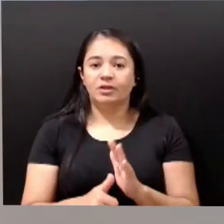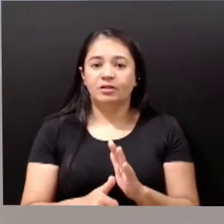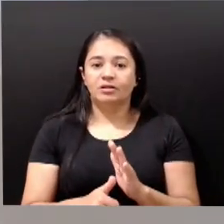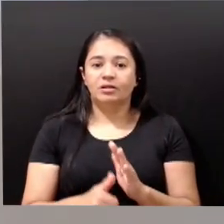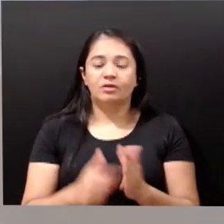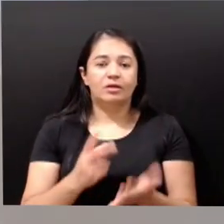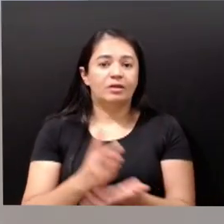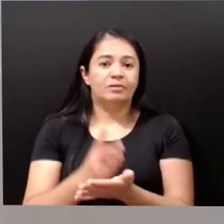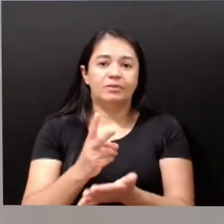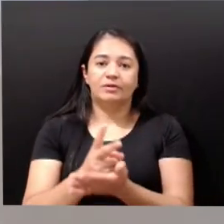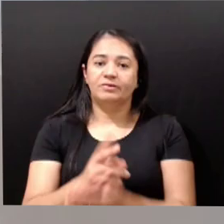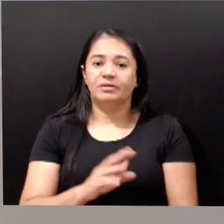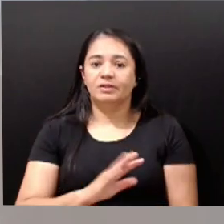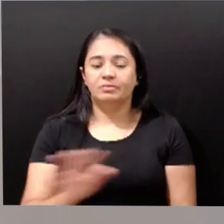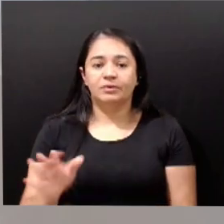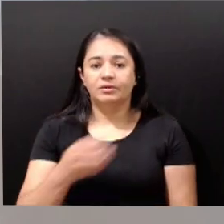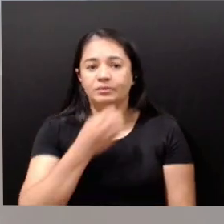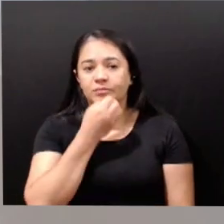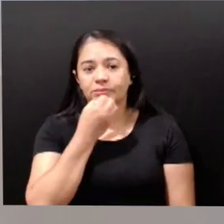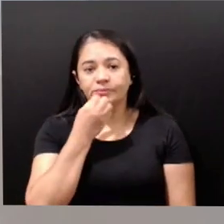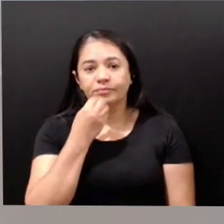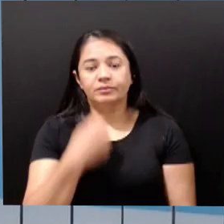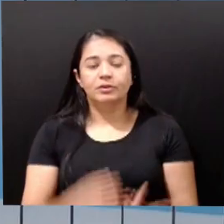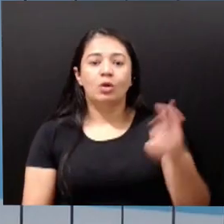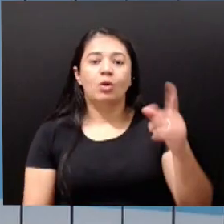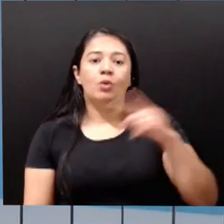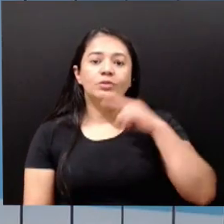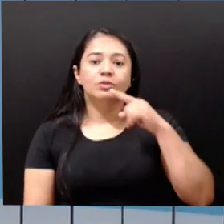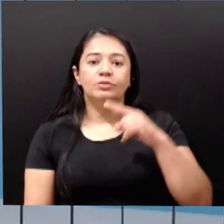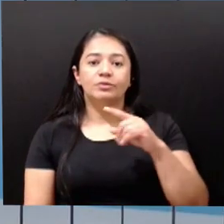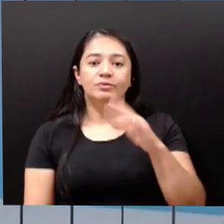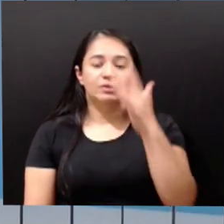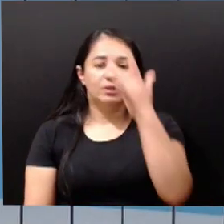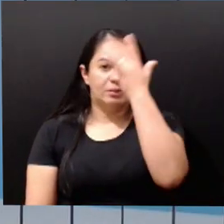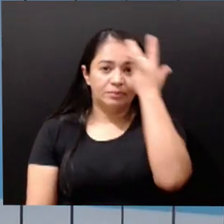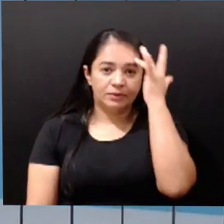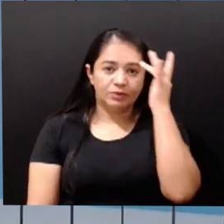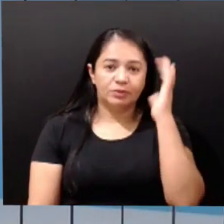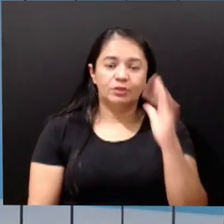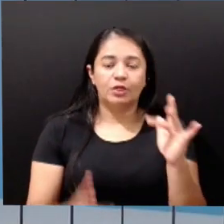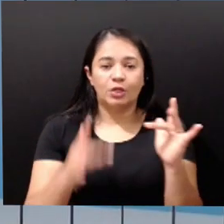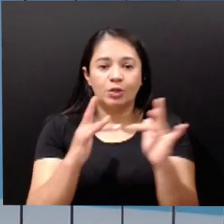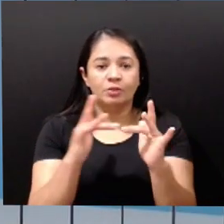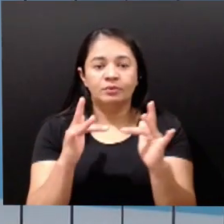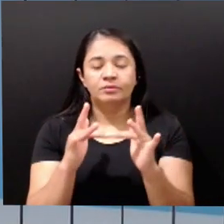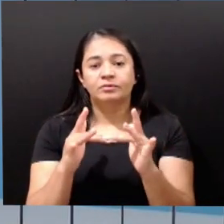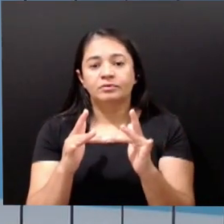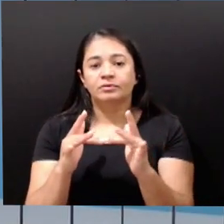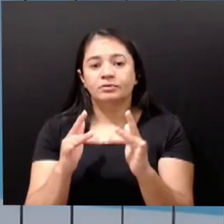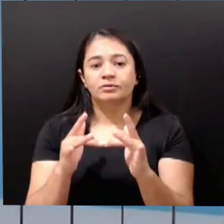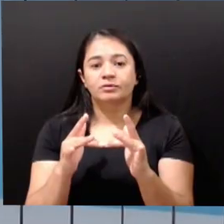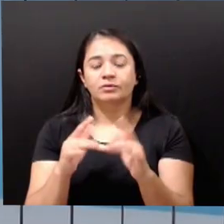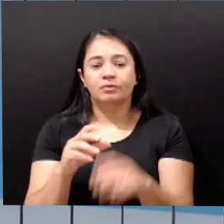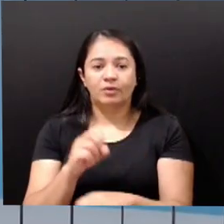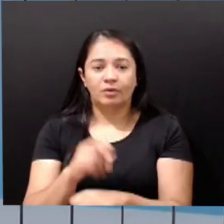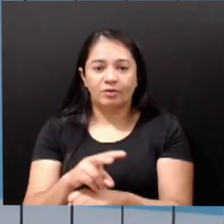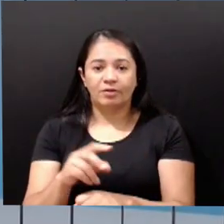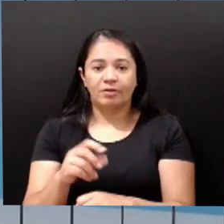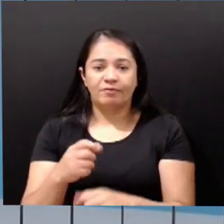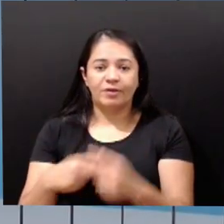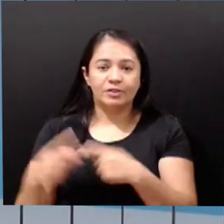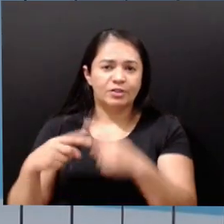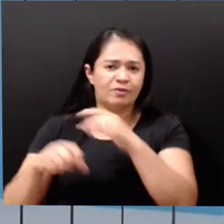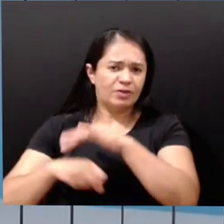gente está imunizado para o resto da vida. E, doutor, uma outra dúvida que surge: nem toda pessoa que entra em contato, né, com esse vírus